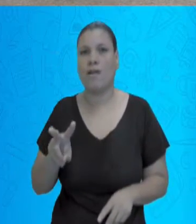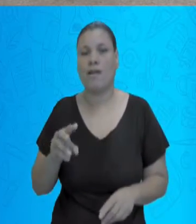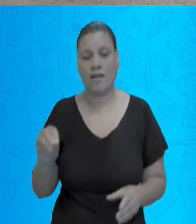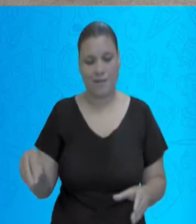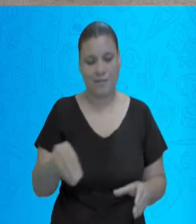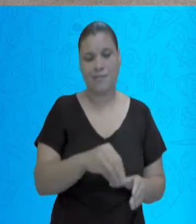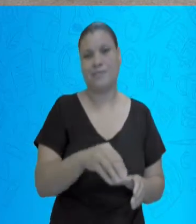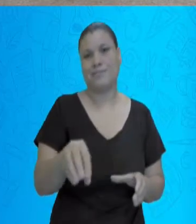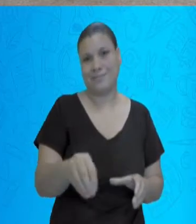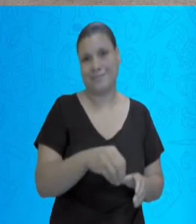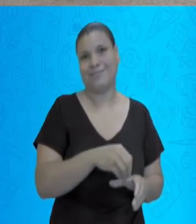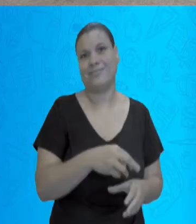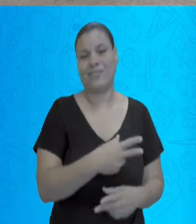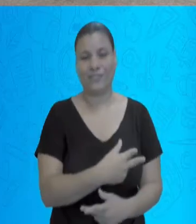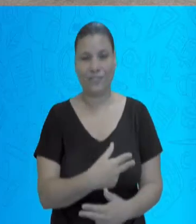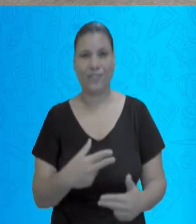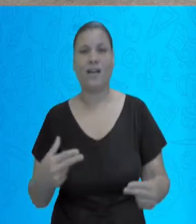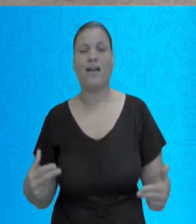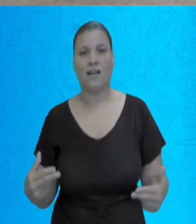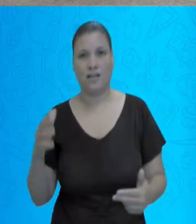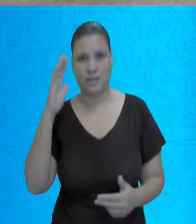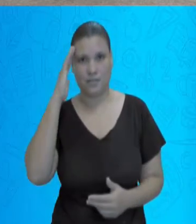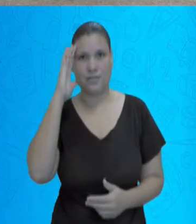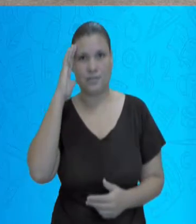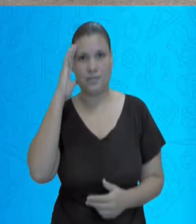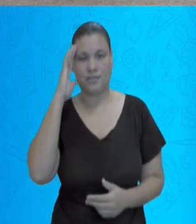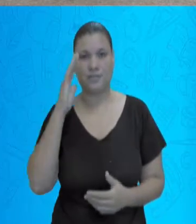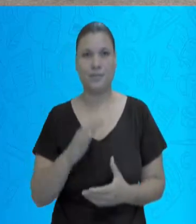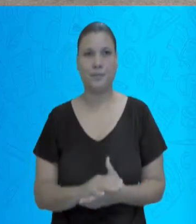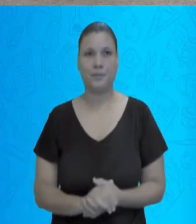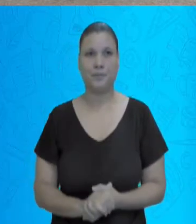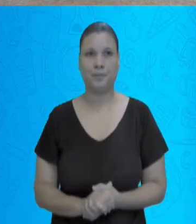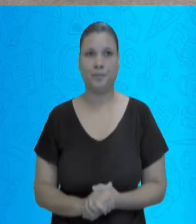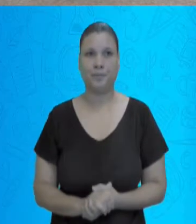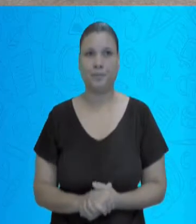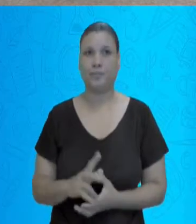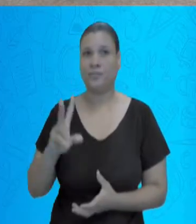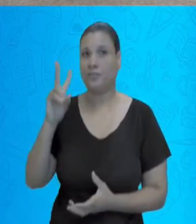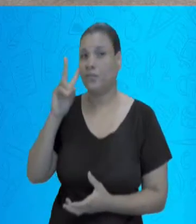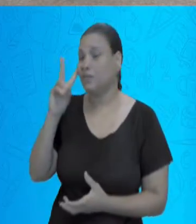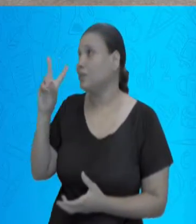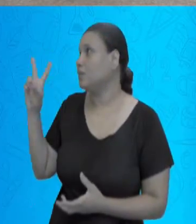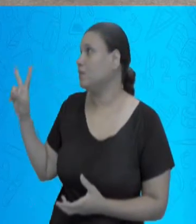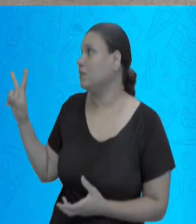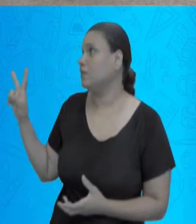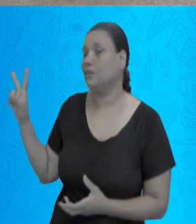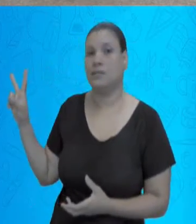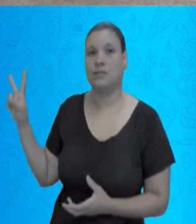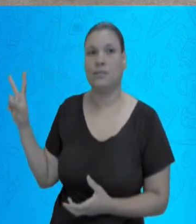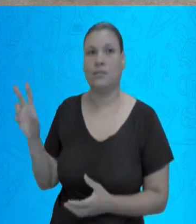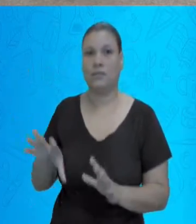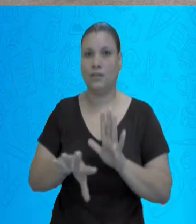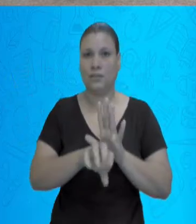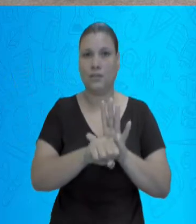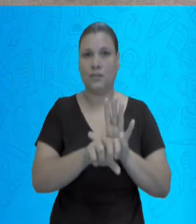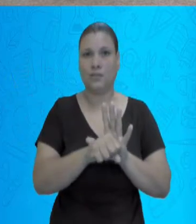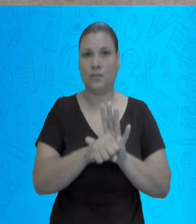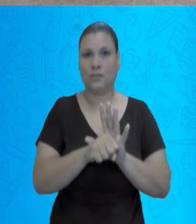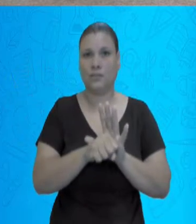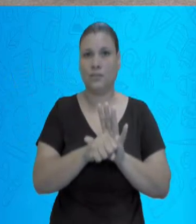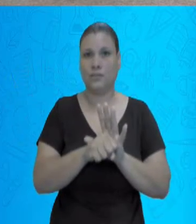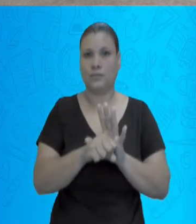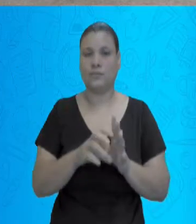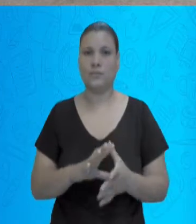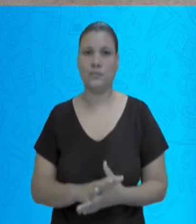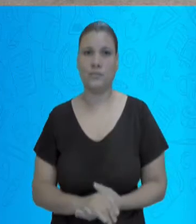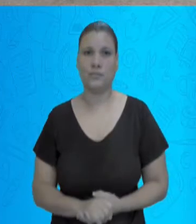ali. Então, vocês vão ouvir falar sobre o Museu do Louvre. Ele é o maior museu do mundo e um